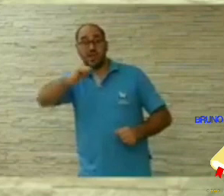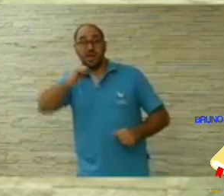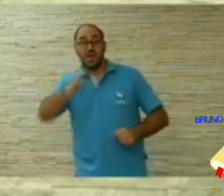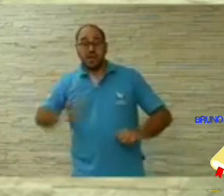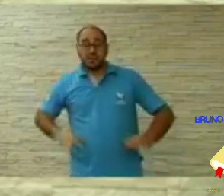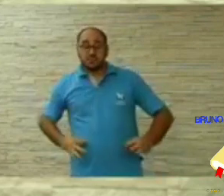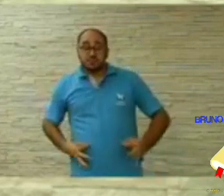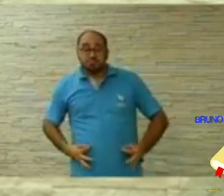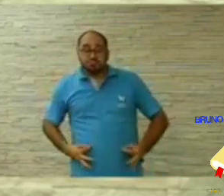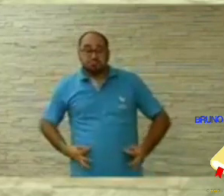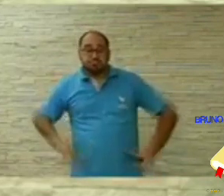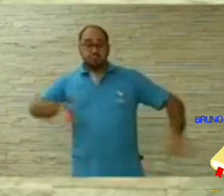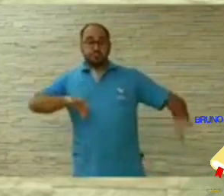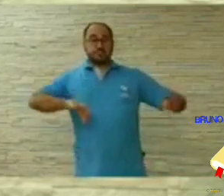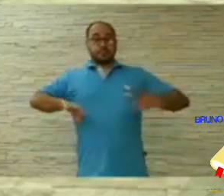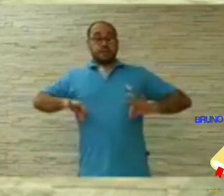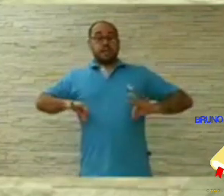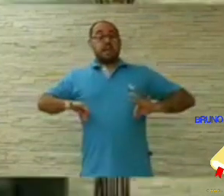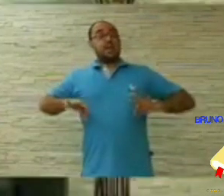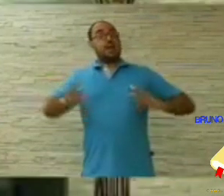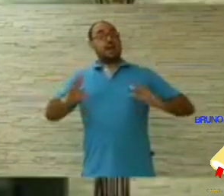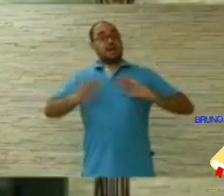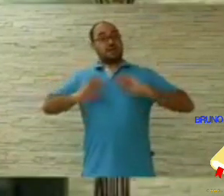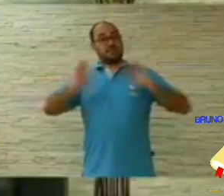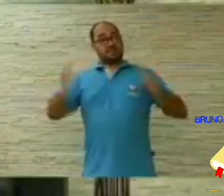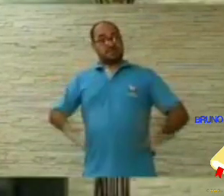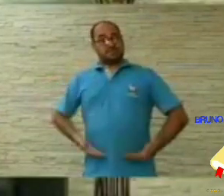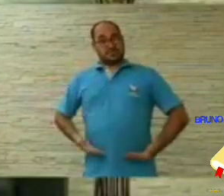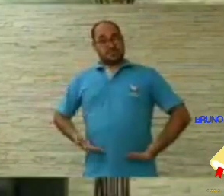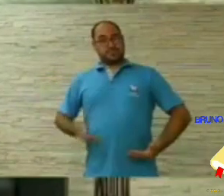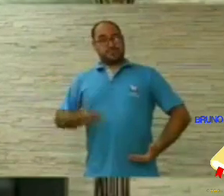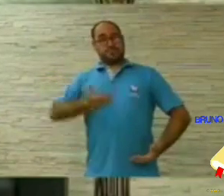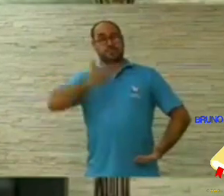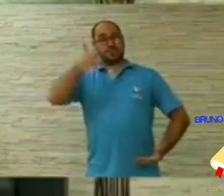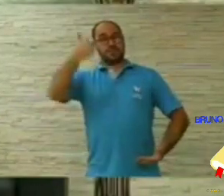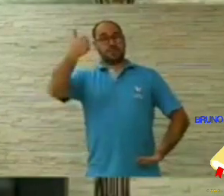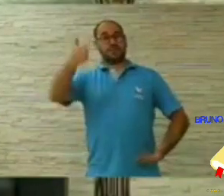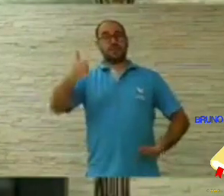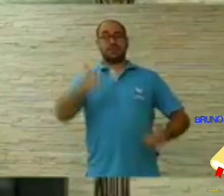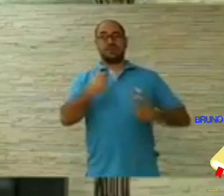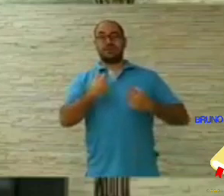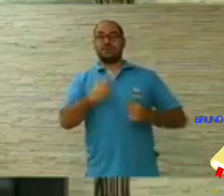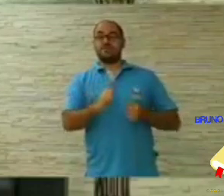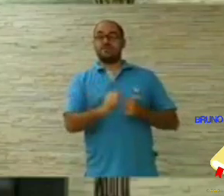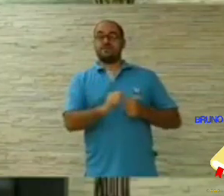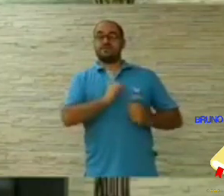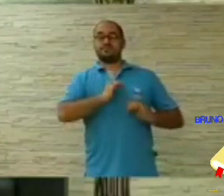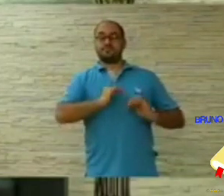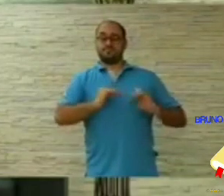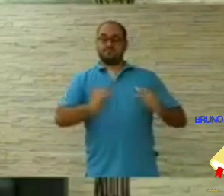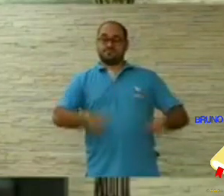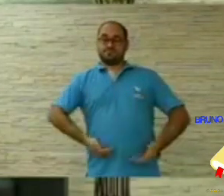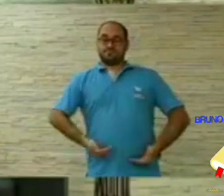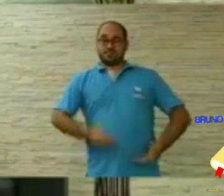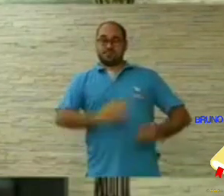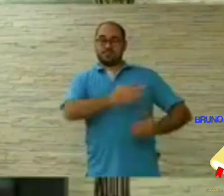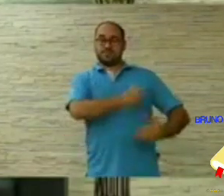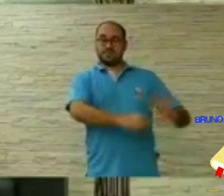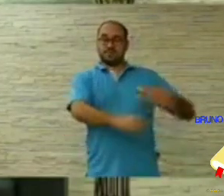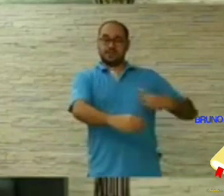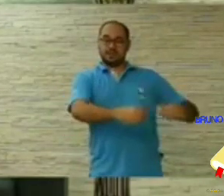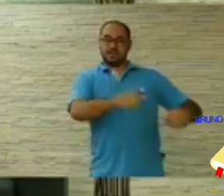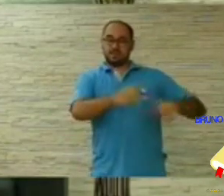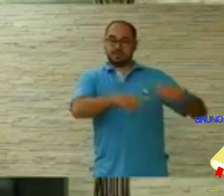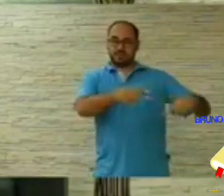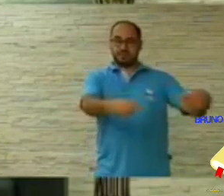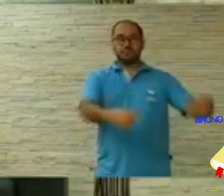família e seja alegre mãe de filhos. Sabe o que Deus está dizendo aqui? É que ele quebra toda e qualquer